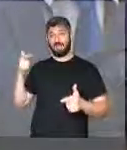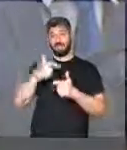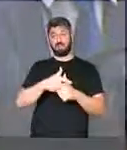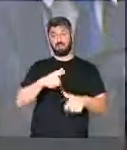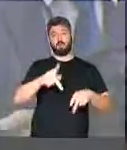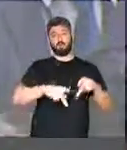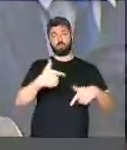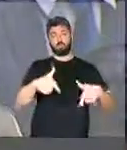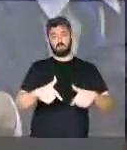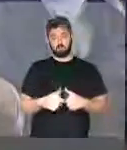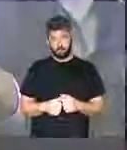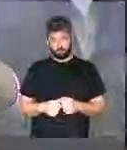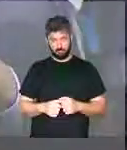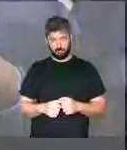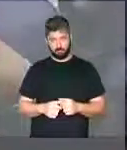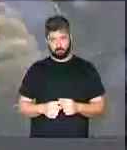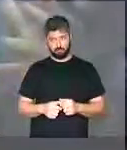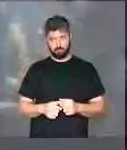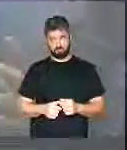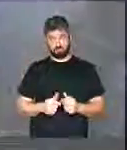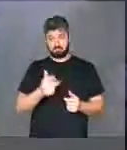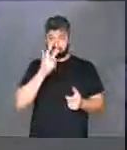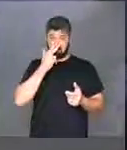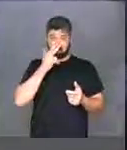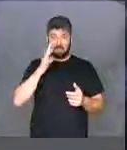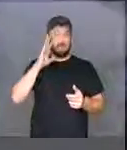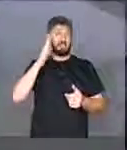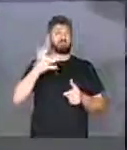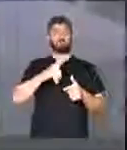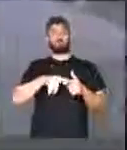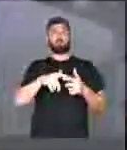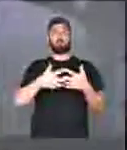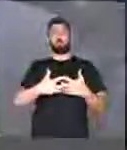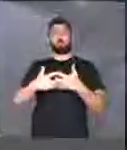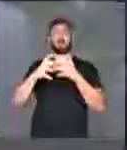os trabalhadores, aparentemente resolvendo o problema dos caminhoneiros.